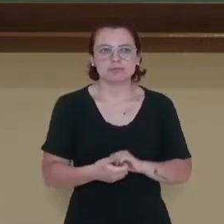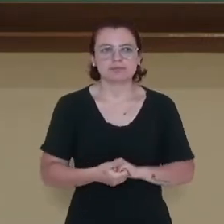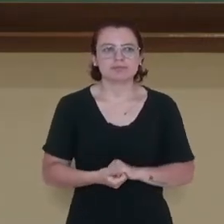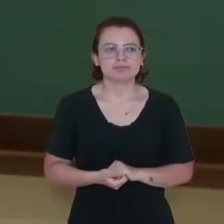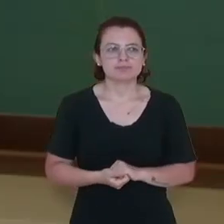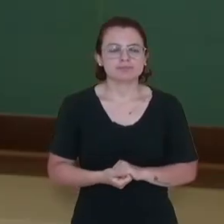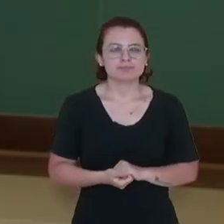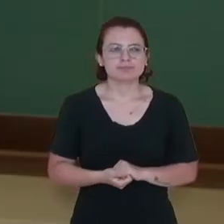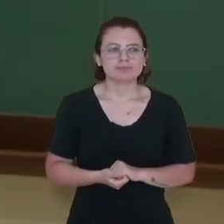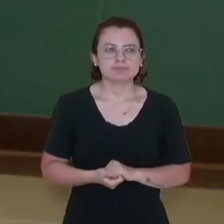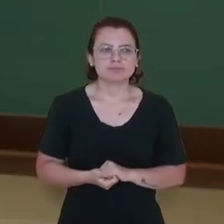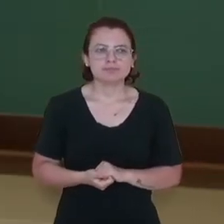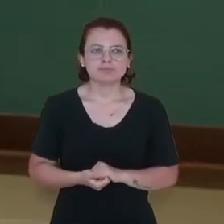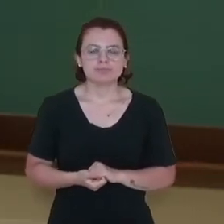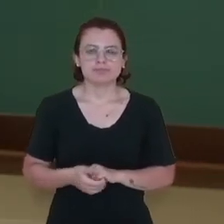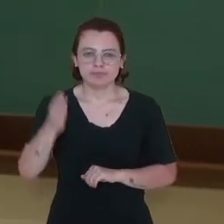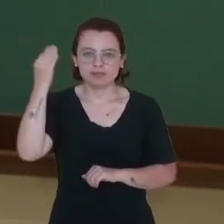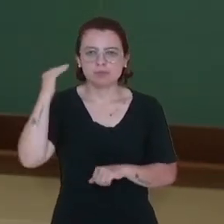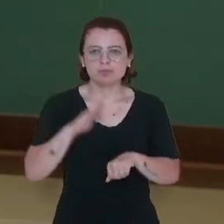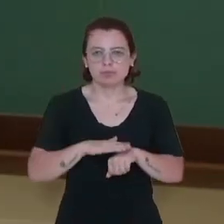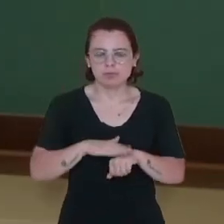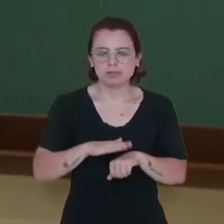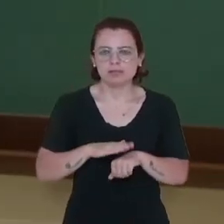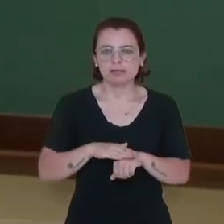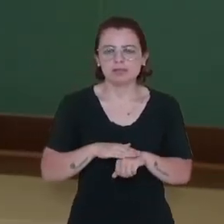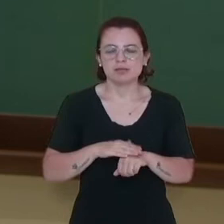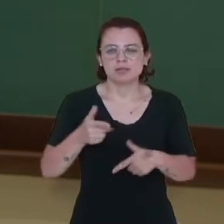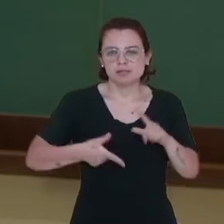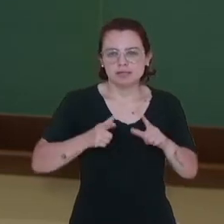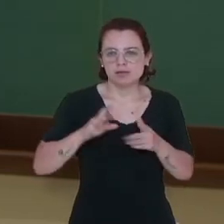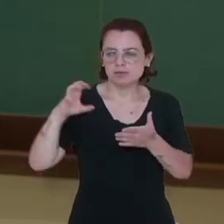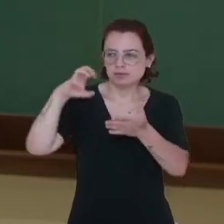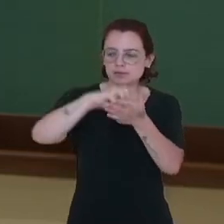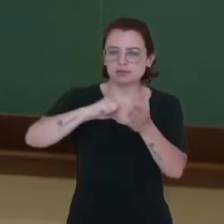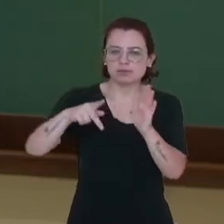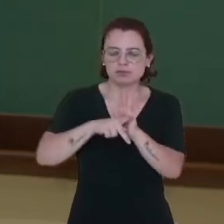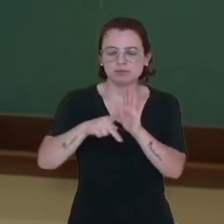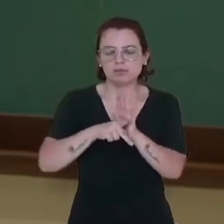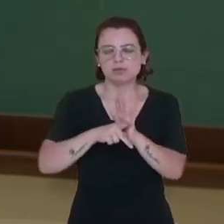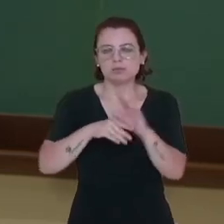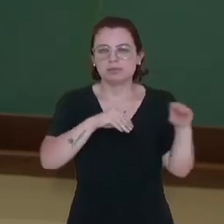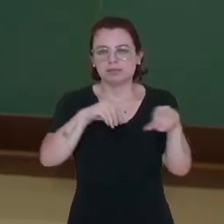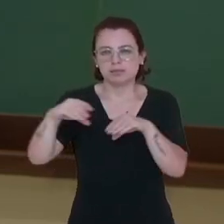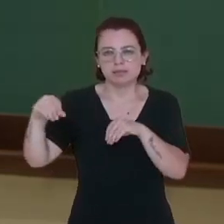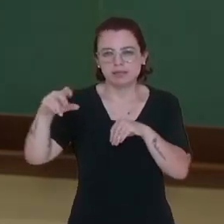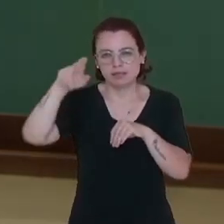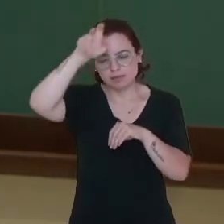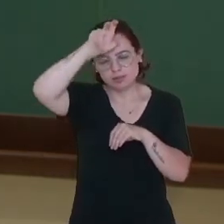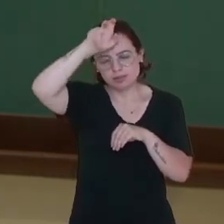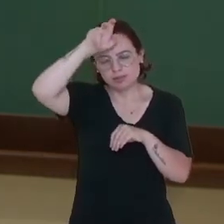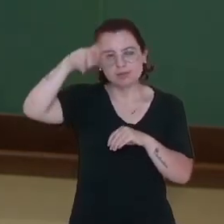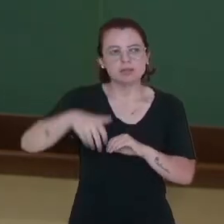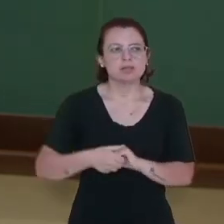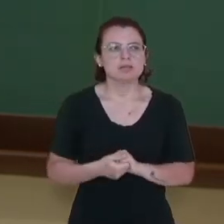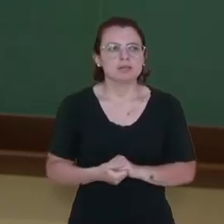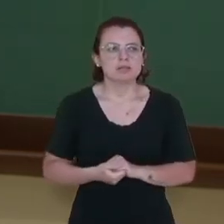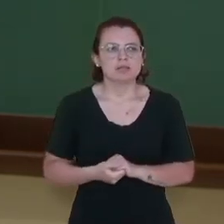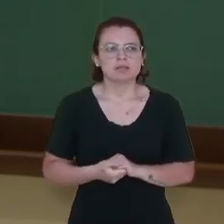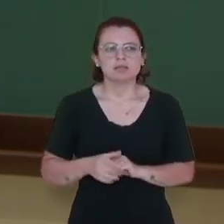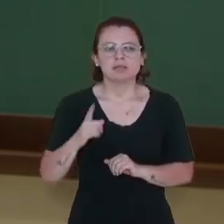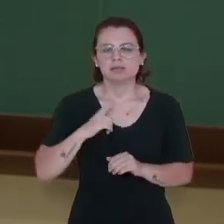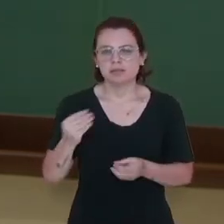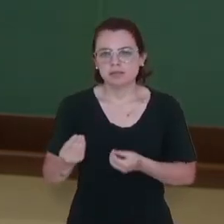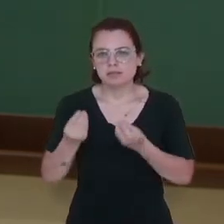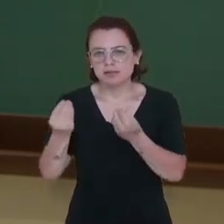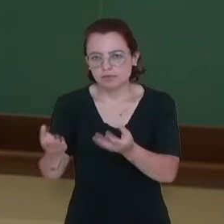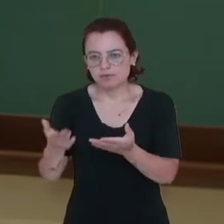teve um momento em que Israel tomou terras do Egito, né? Numa guerra ali, chamada Guerra dos 6 Dias, mas devolveu